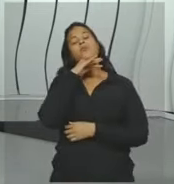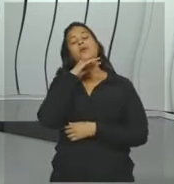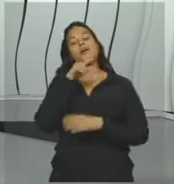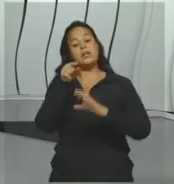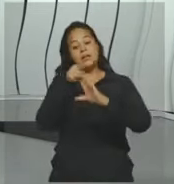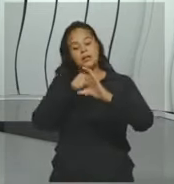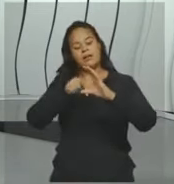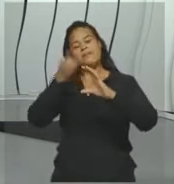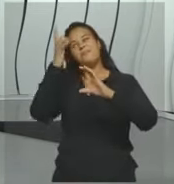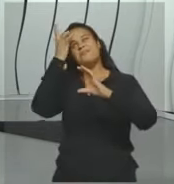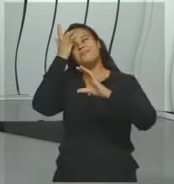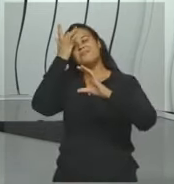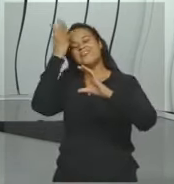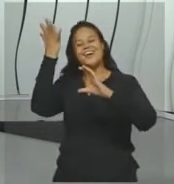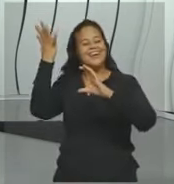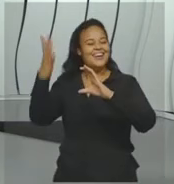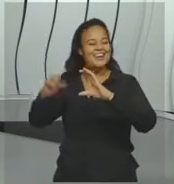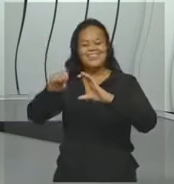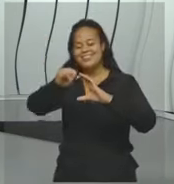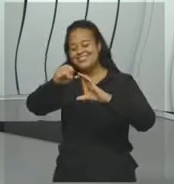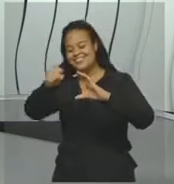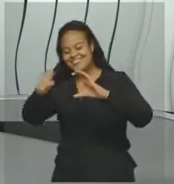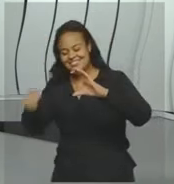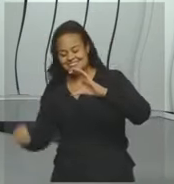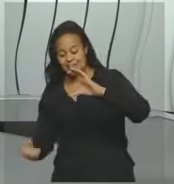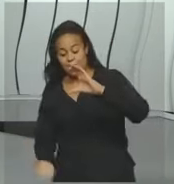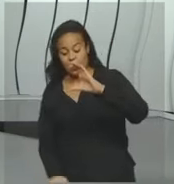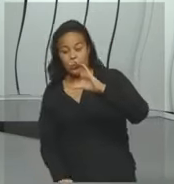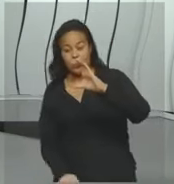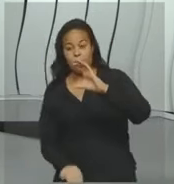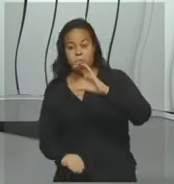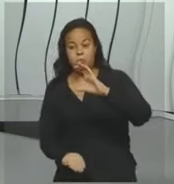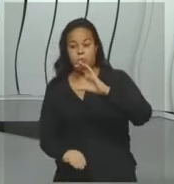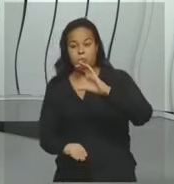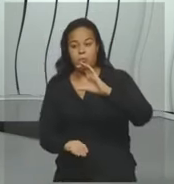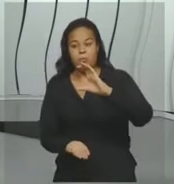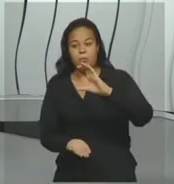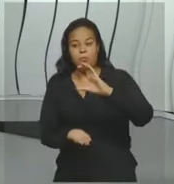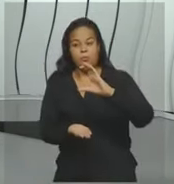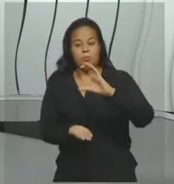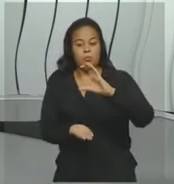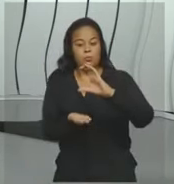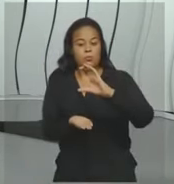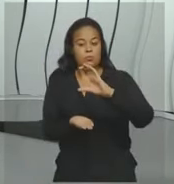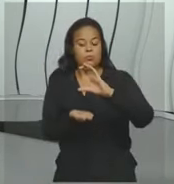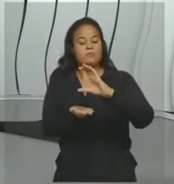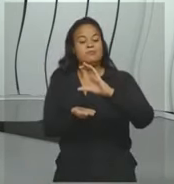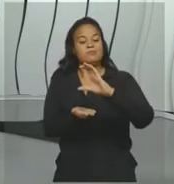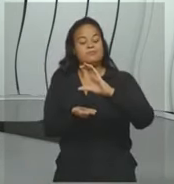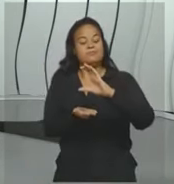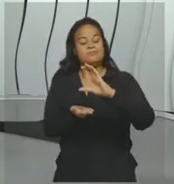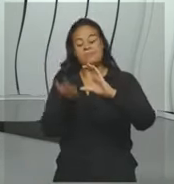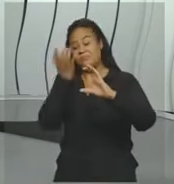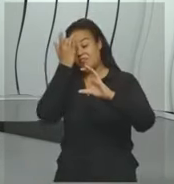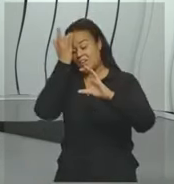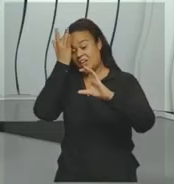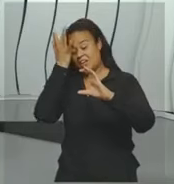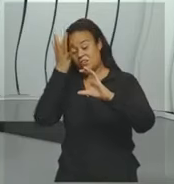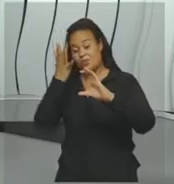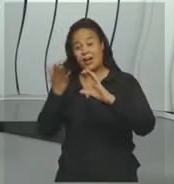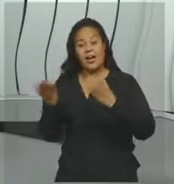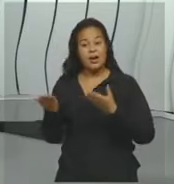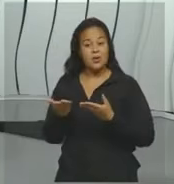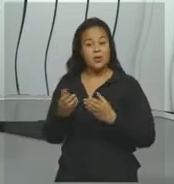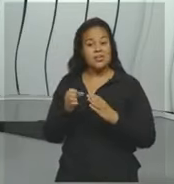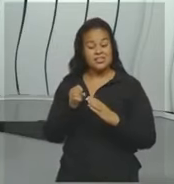a sua posição para levantar aquela caixa. Ela vai ser uma posição mais favorável, vai facilitar o seu trabalho nesse sentido. Mas se